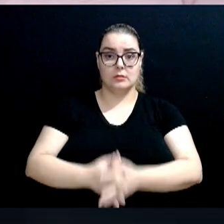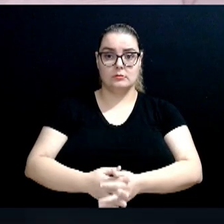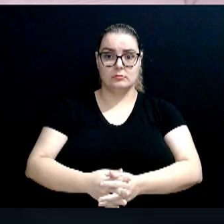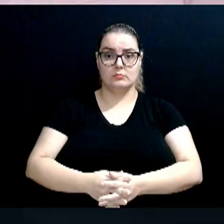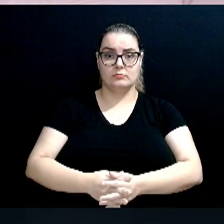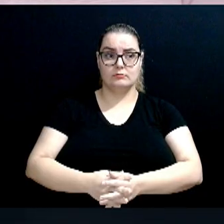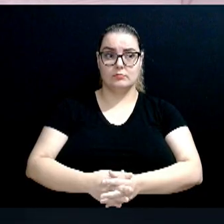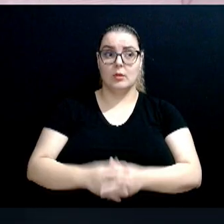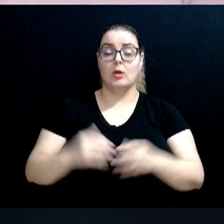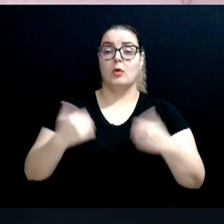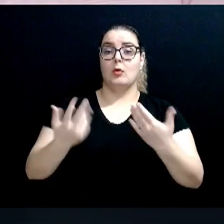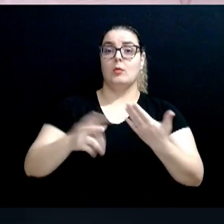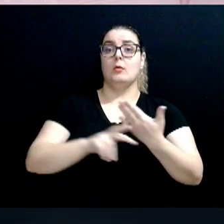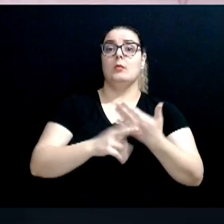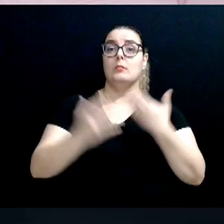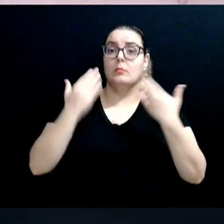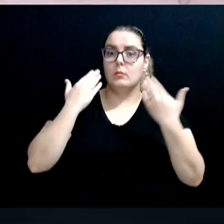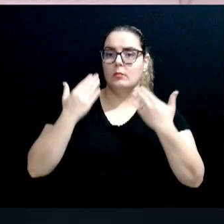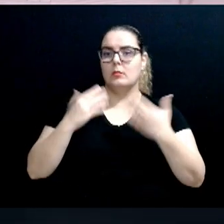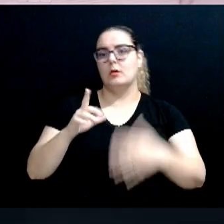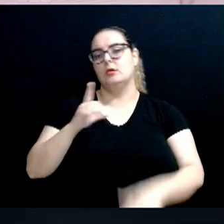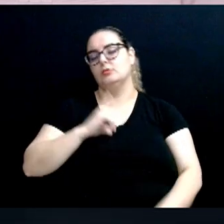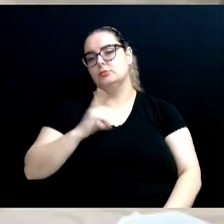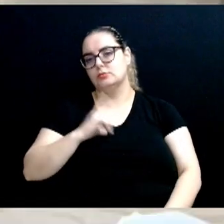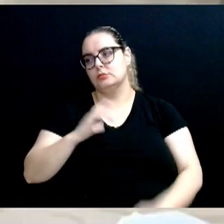impacto psicológico isso causa para a família?